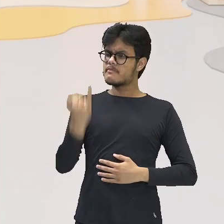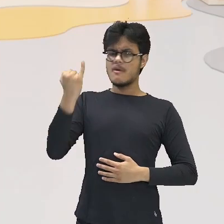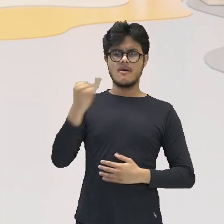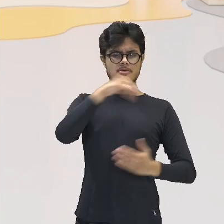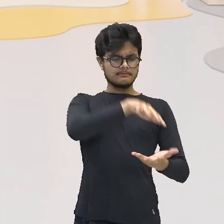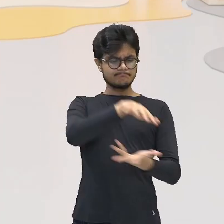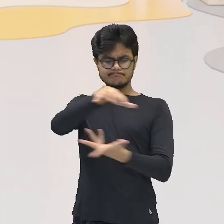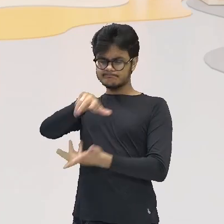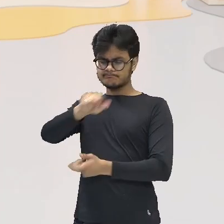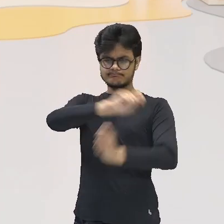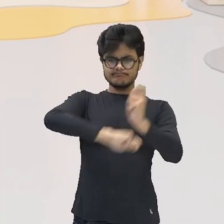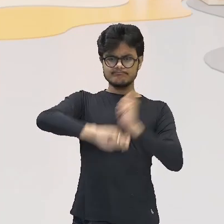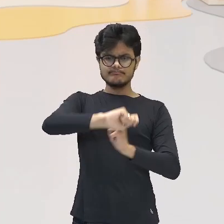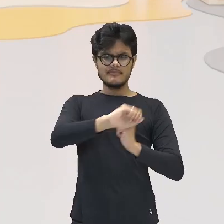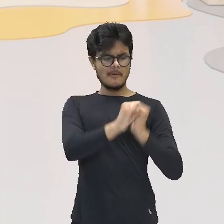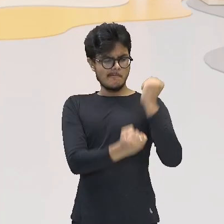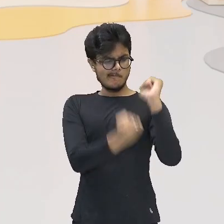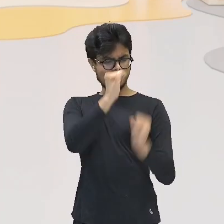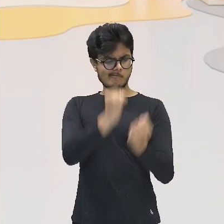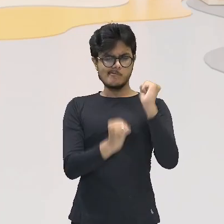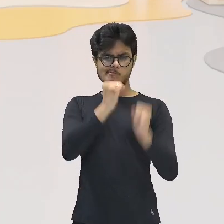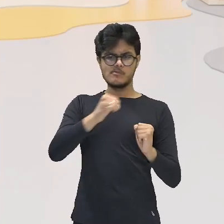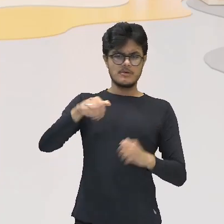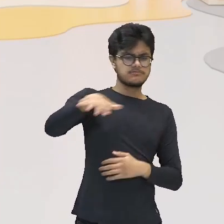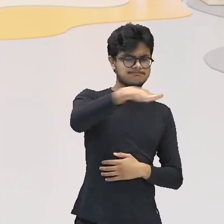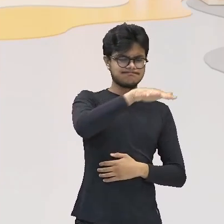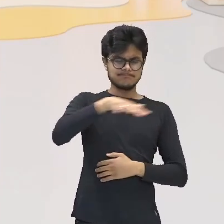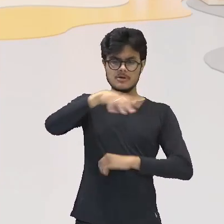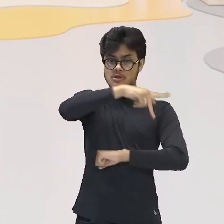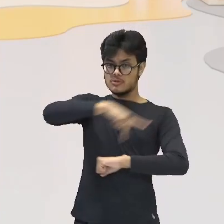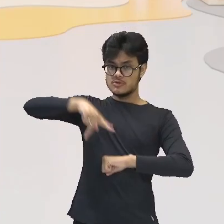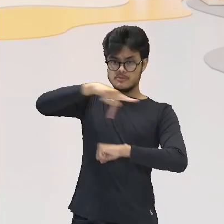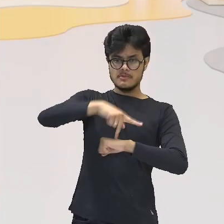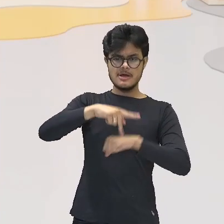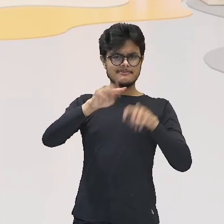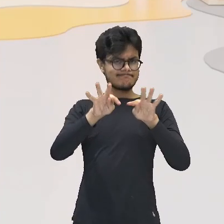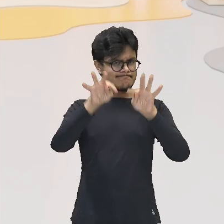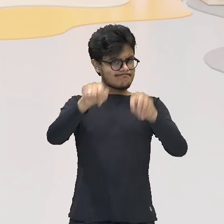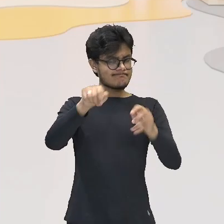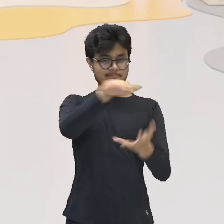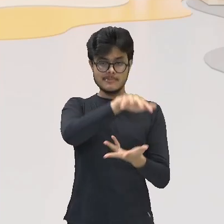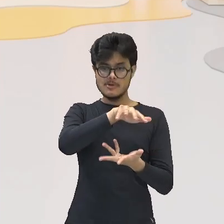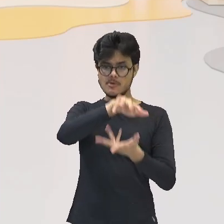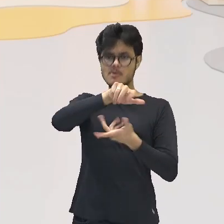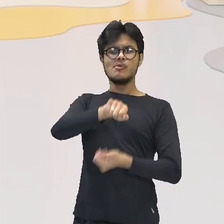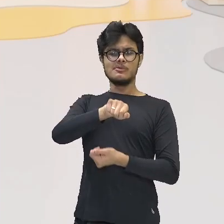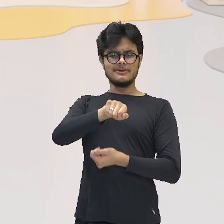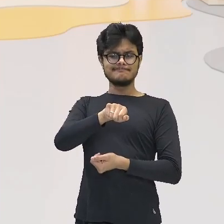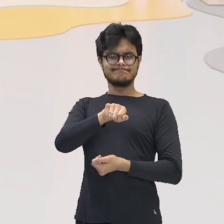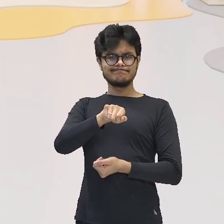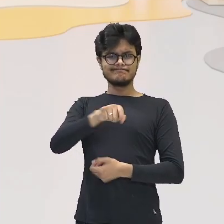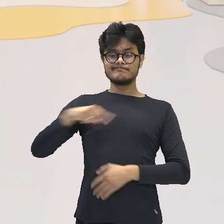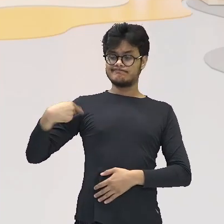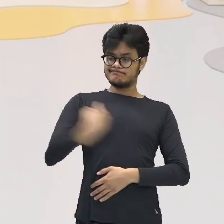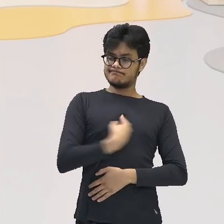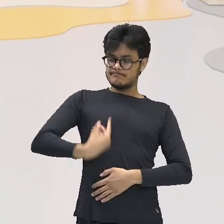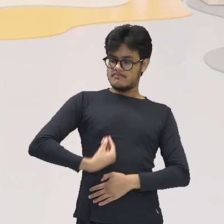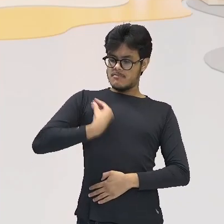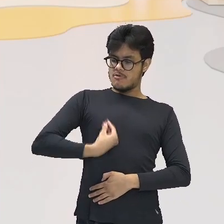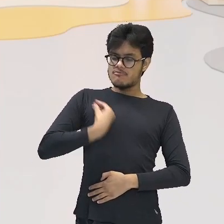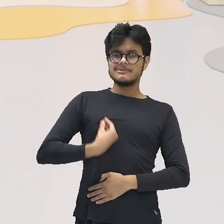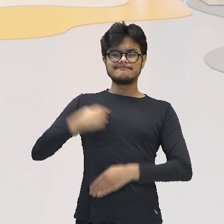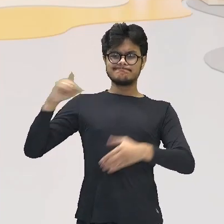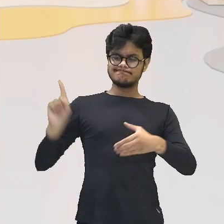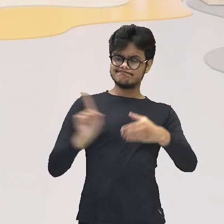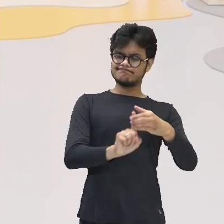a moldar, a economia dos países atualmente, a moldar, a nossa sociedade, o mundo em